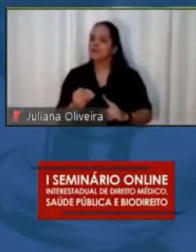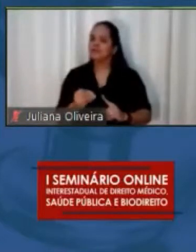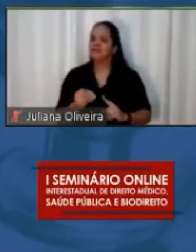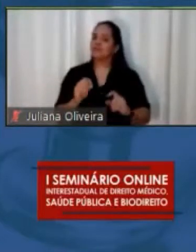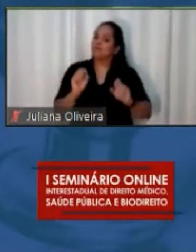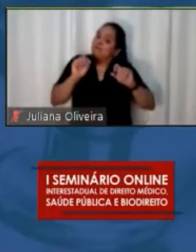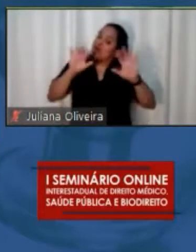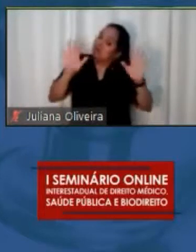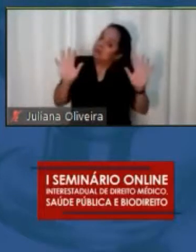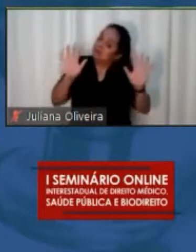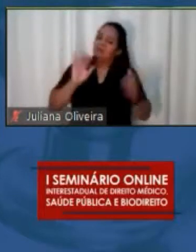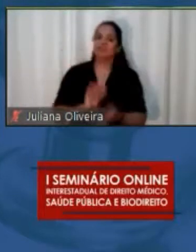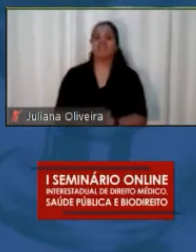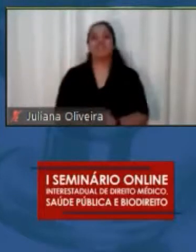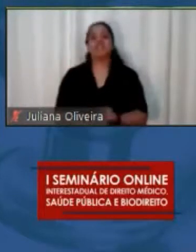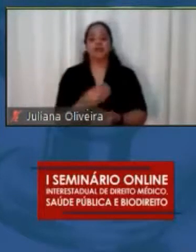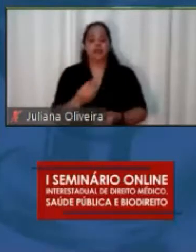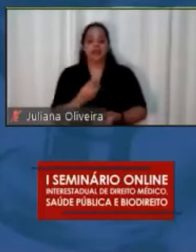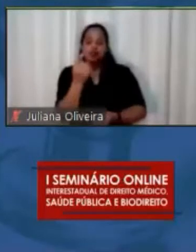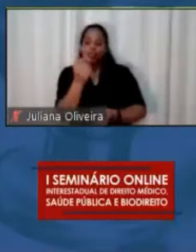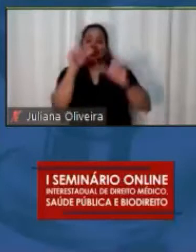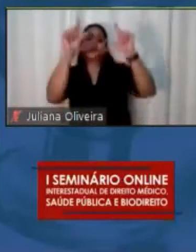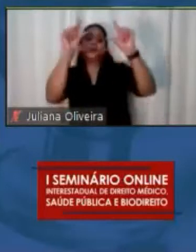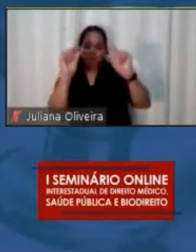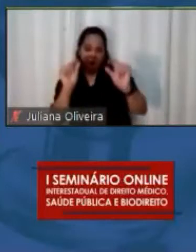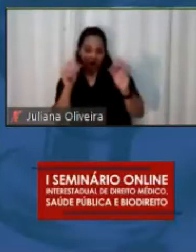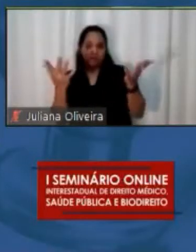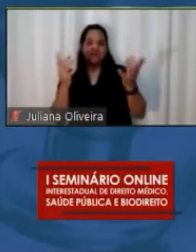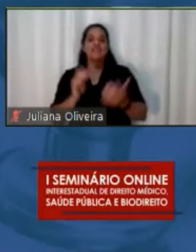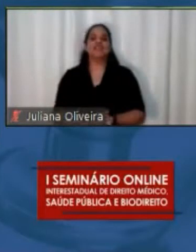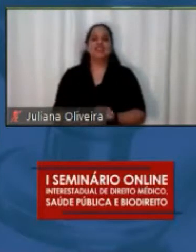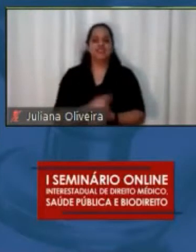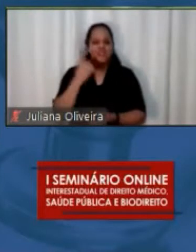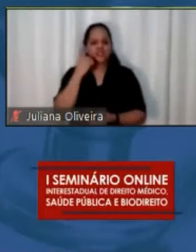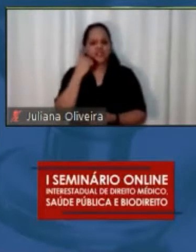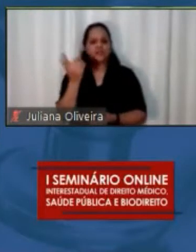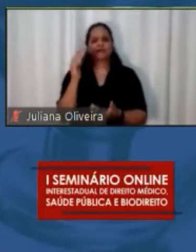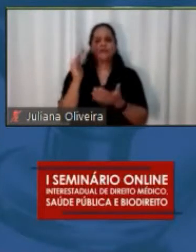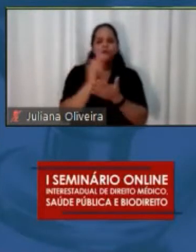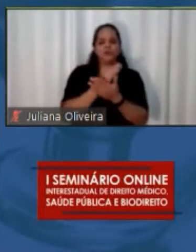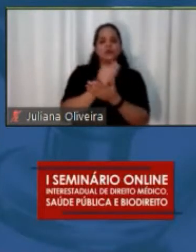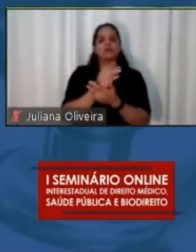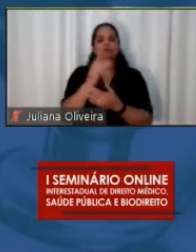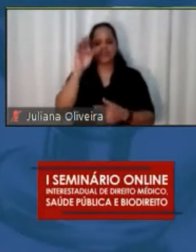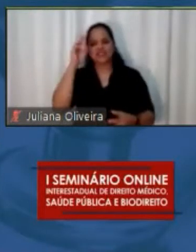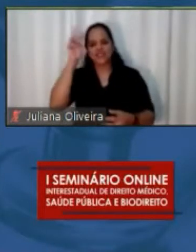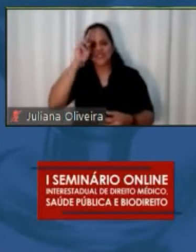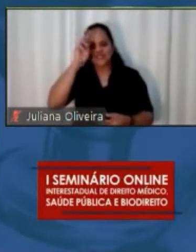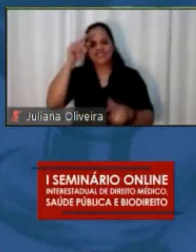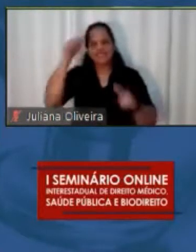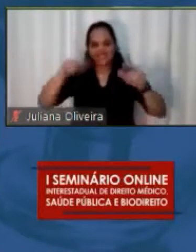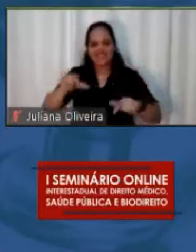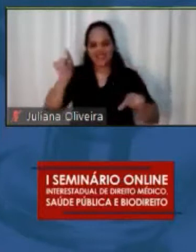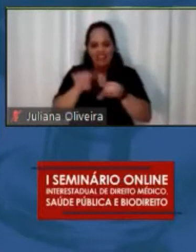custos. Os benefícios nós mencionamos, como esses agora, e porque, como adotar,